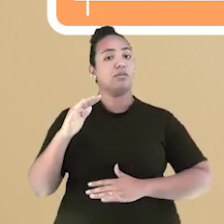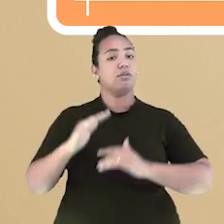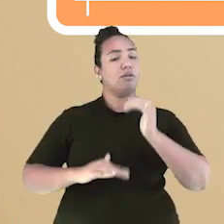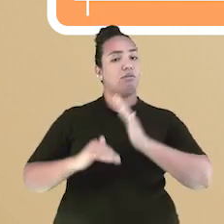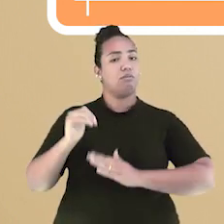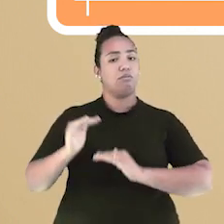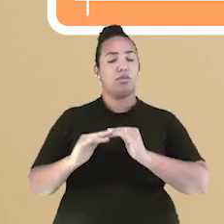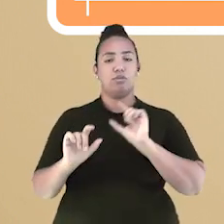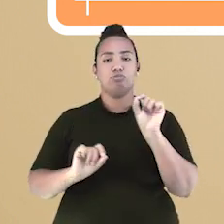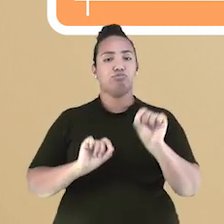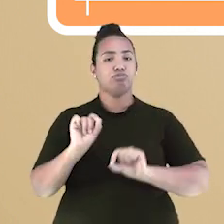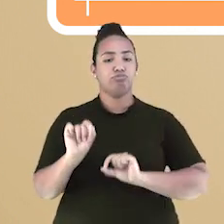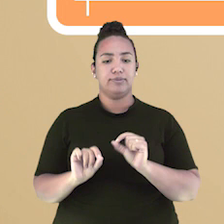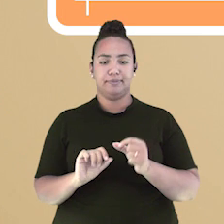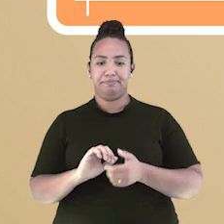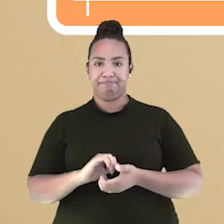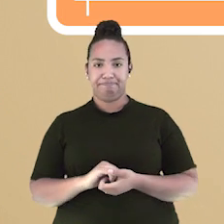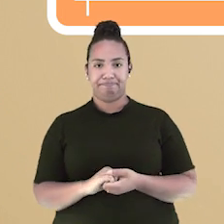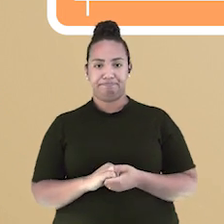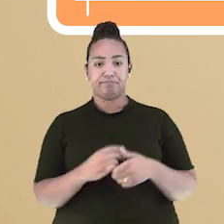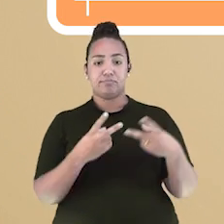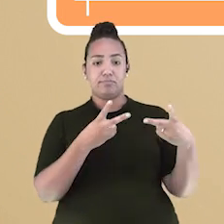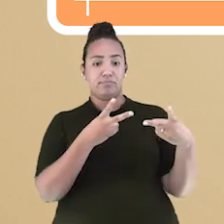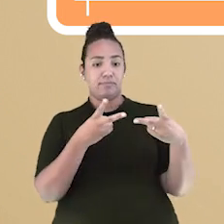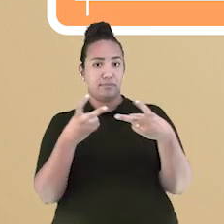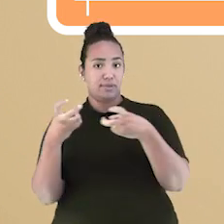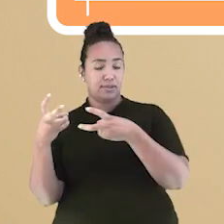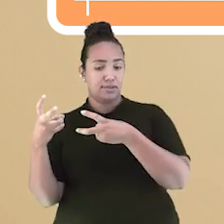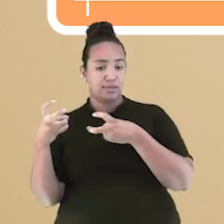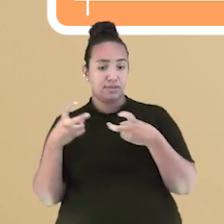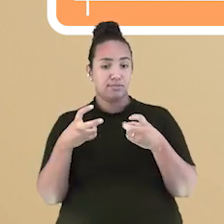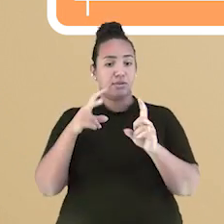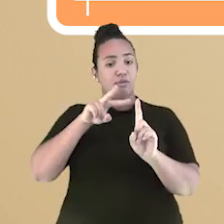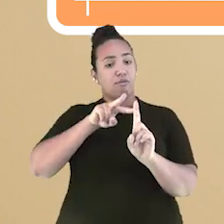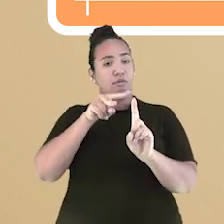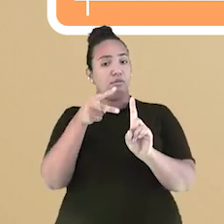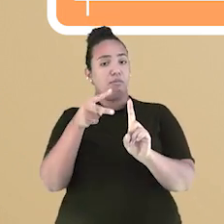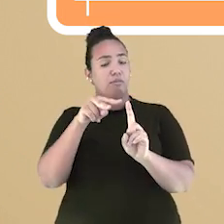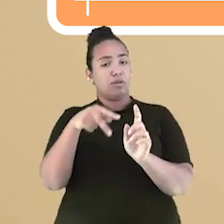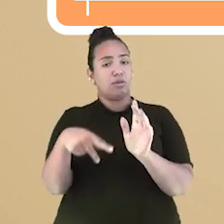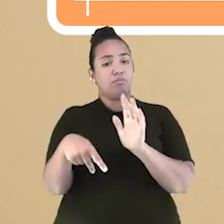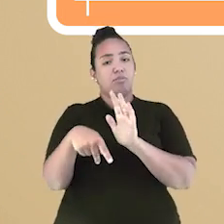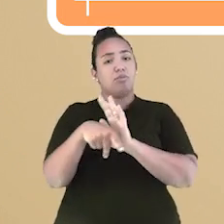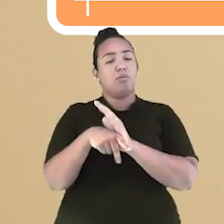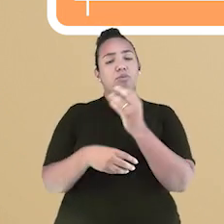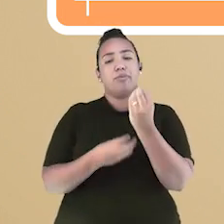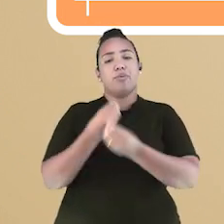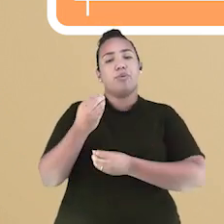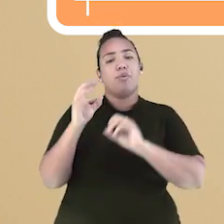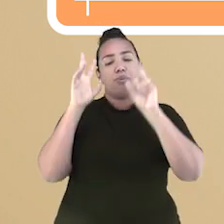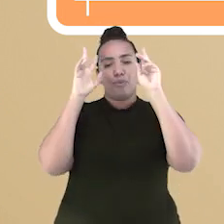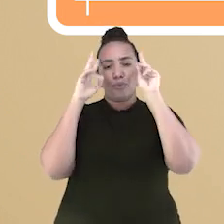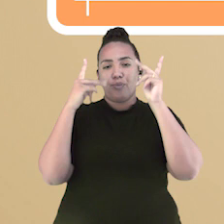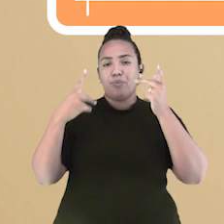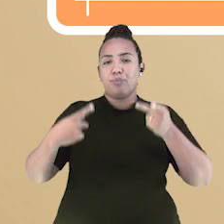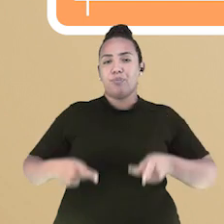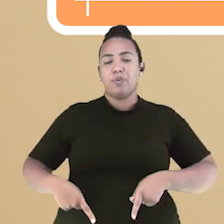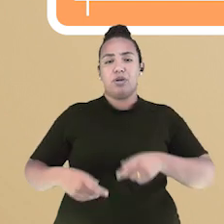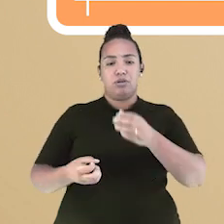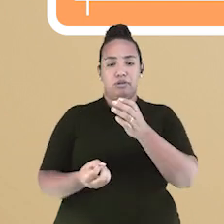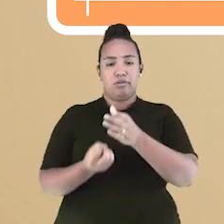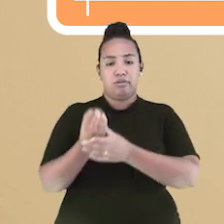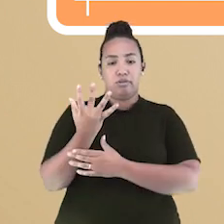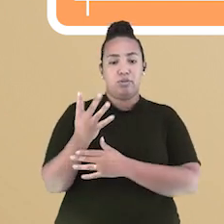seguinte habilidade: identificar as hipóteses científicas sobre o surgimento da espécie humana e sua